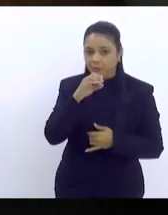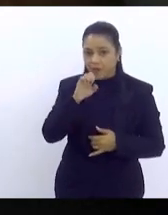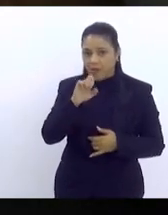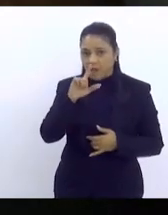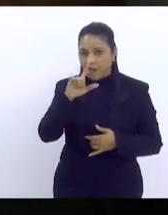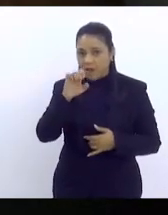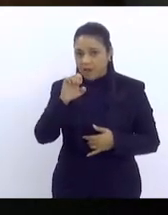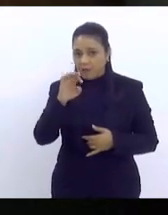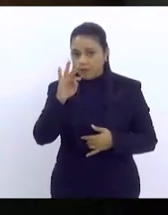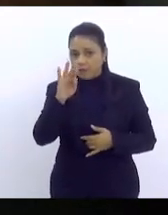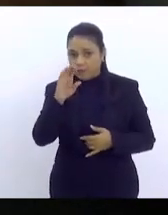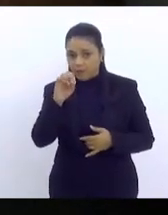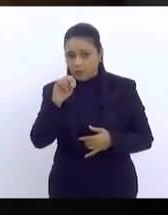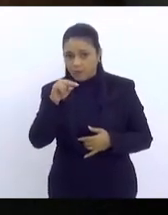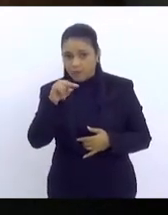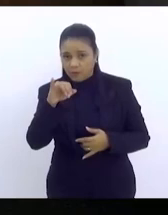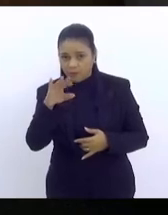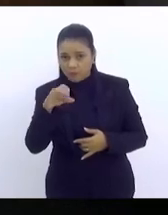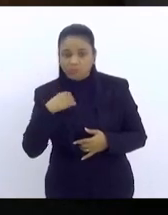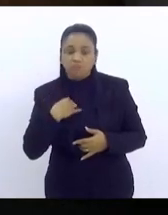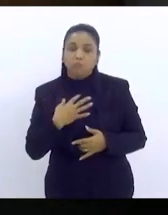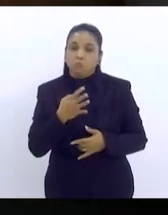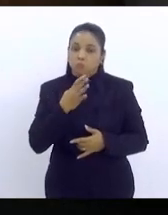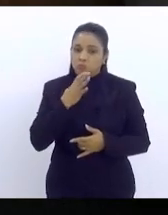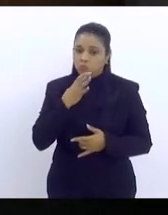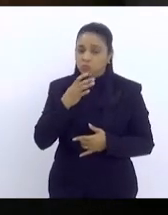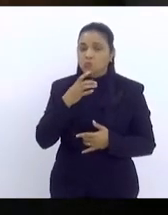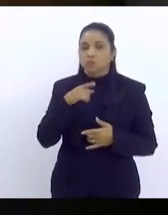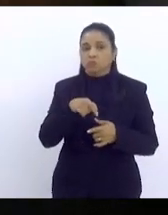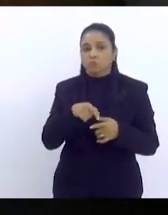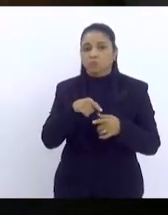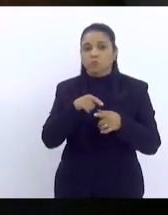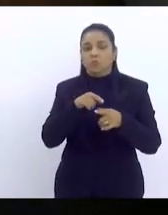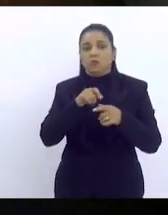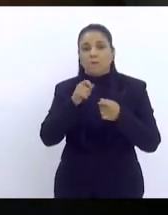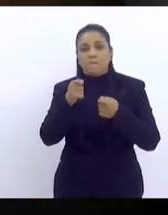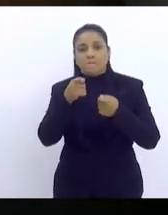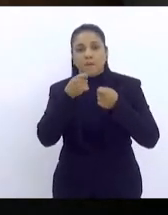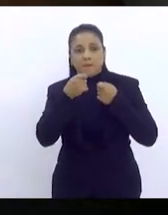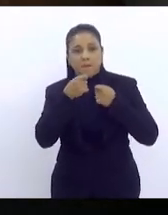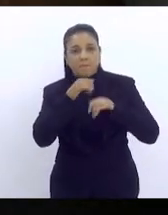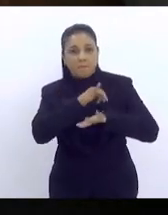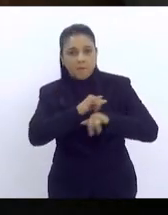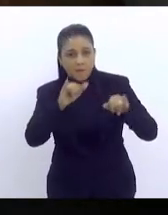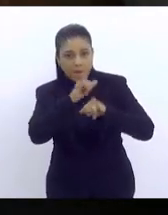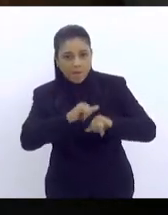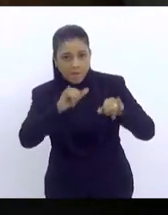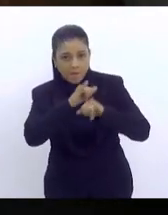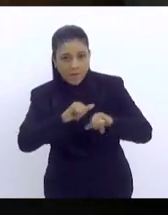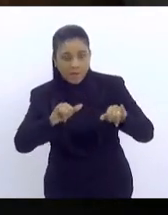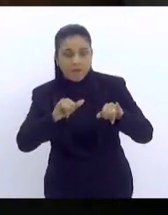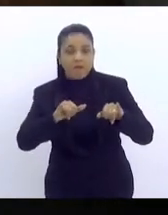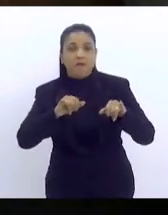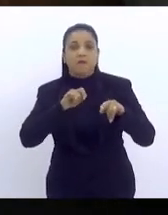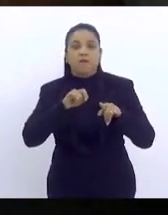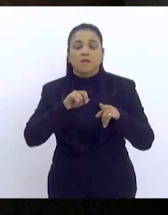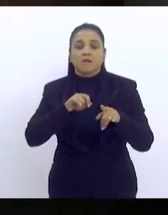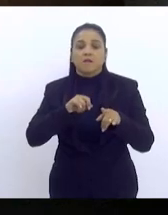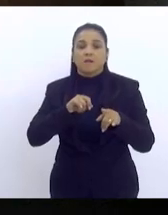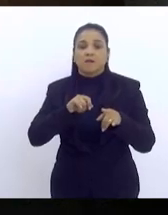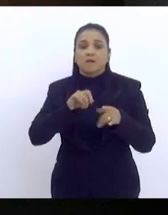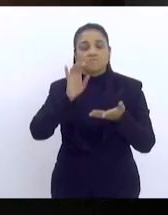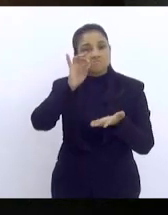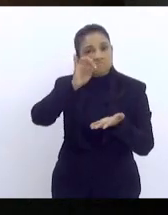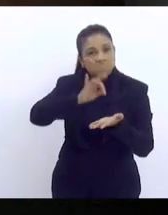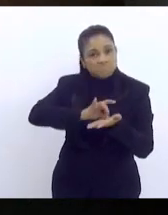nós tomamos conhecimento através da mídia nos últimos dias mostrando um